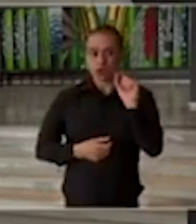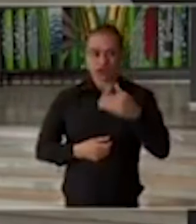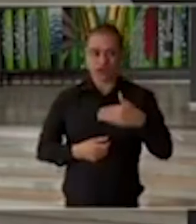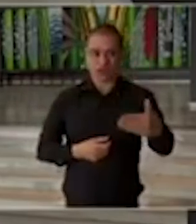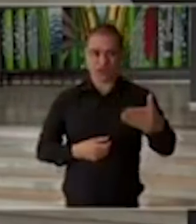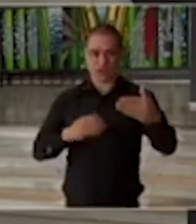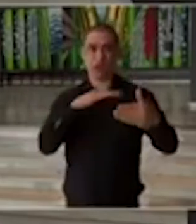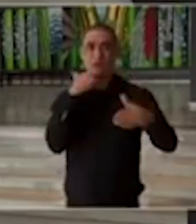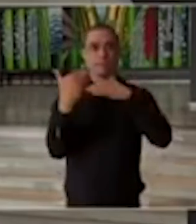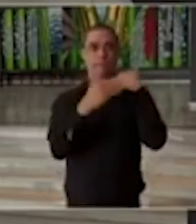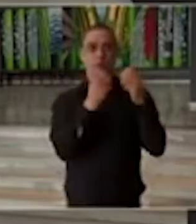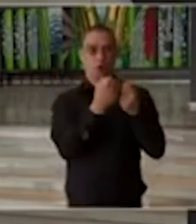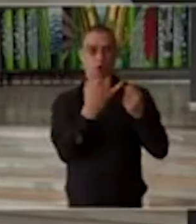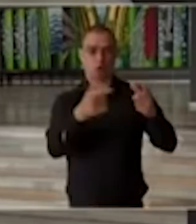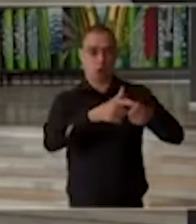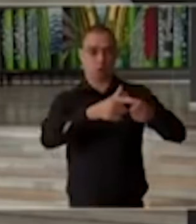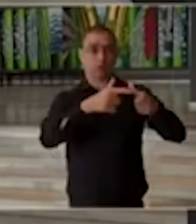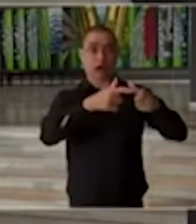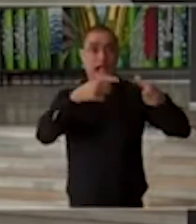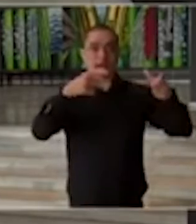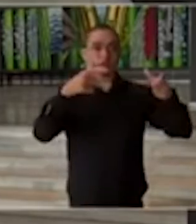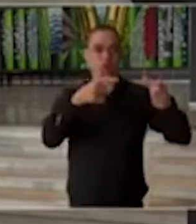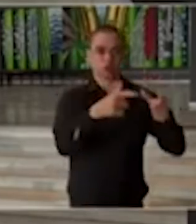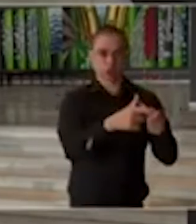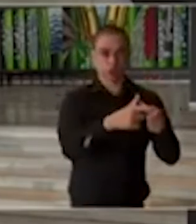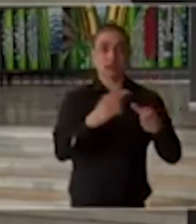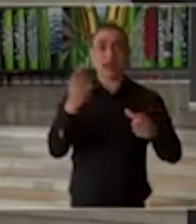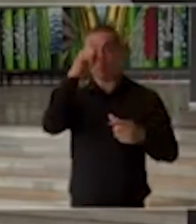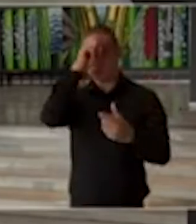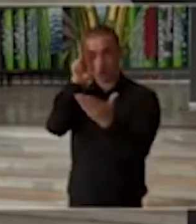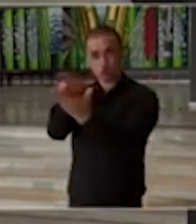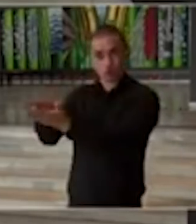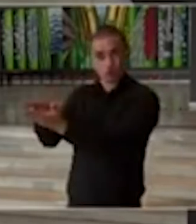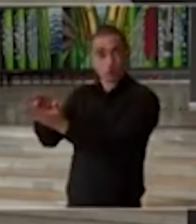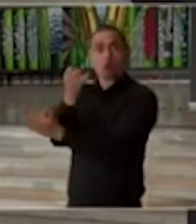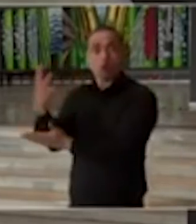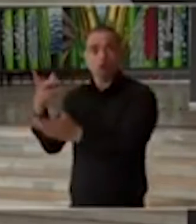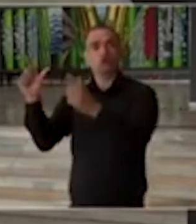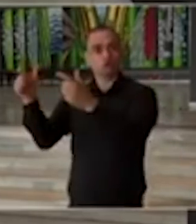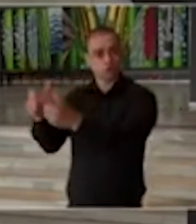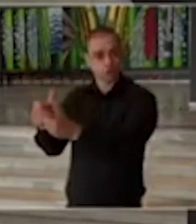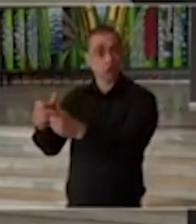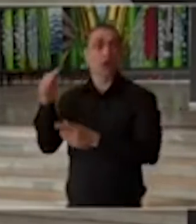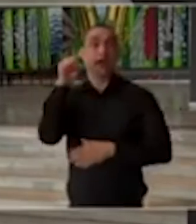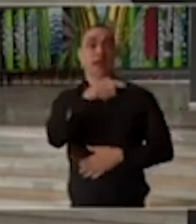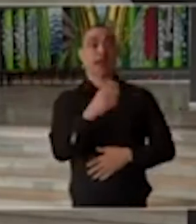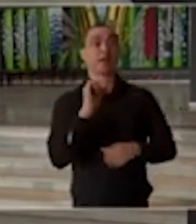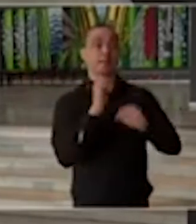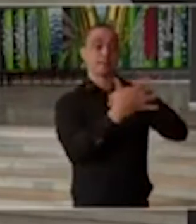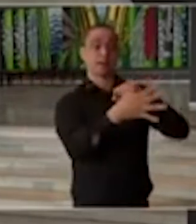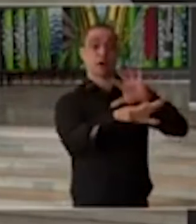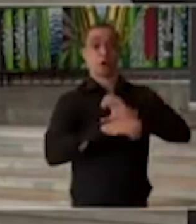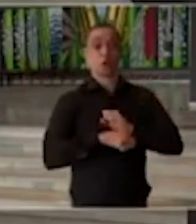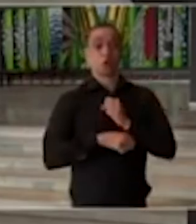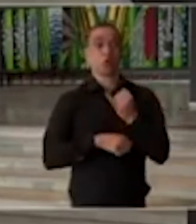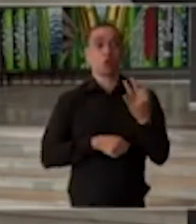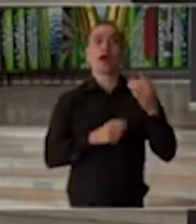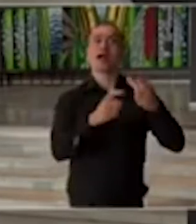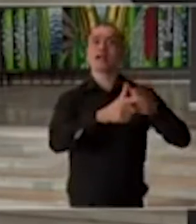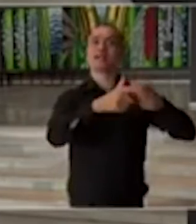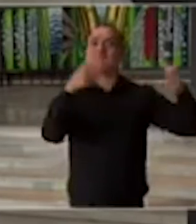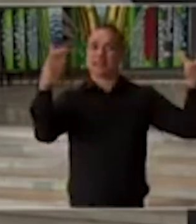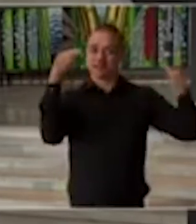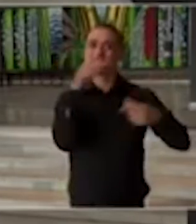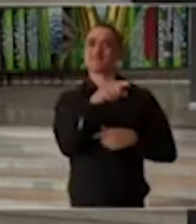de óbitos desacelere, que o crescimento de internações desacelere, que o crescimento de casos confirmados